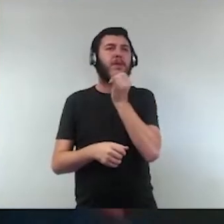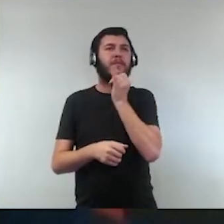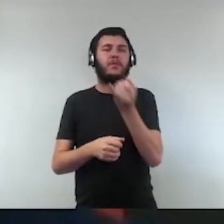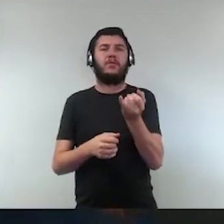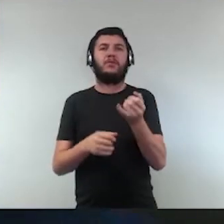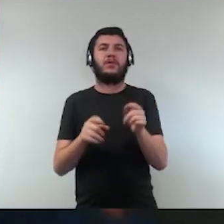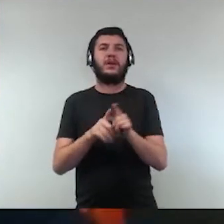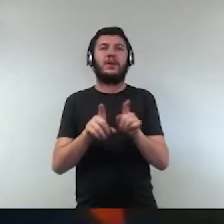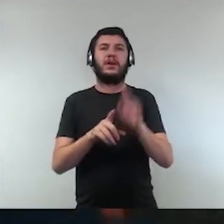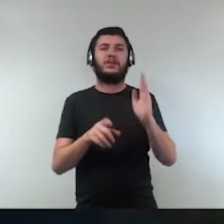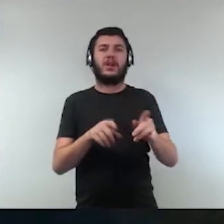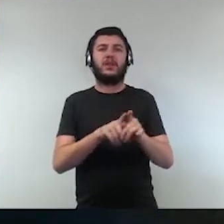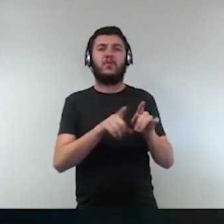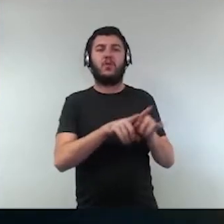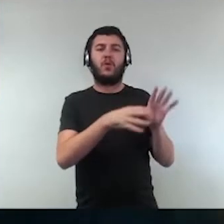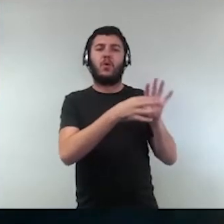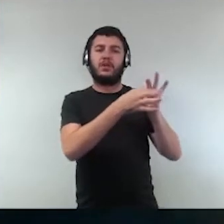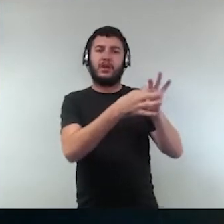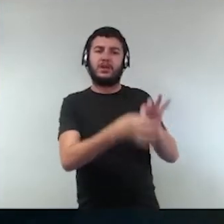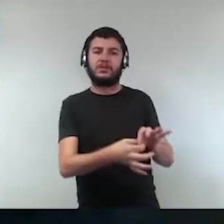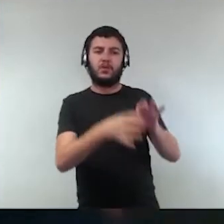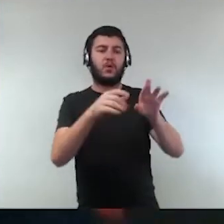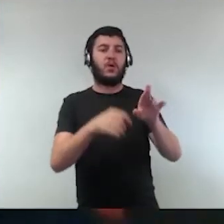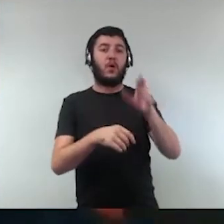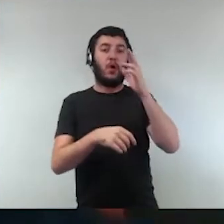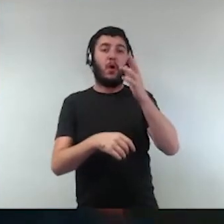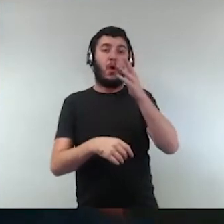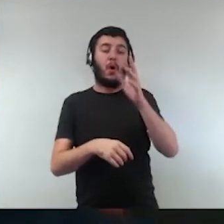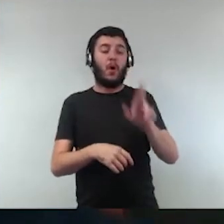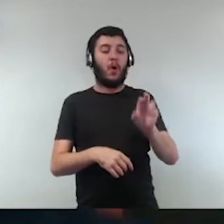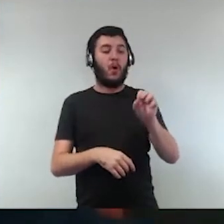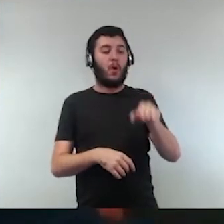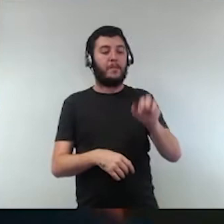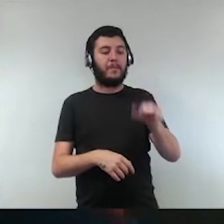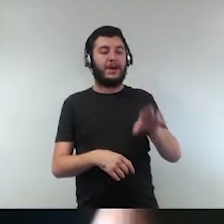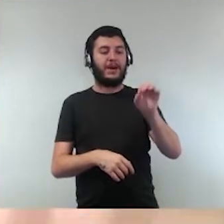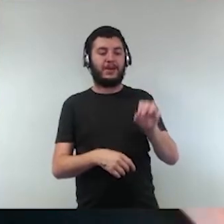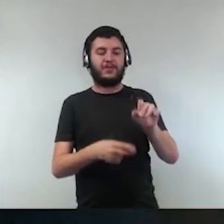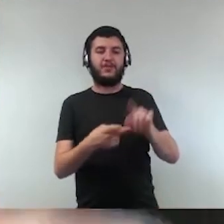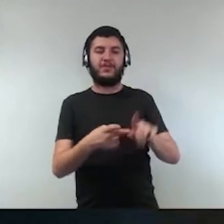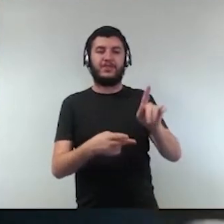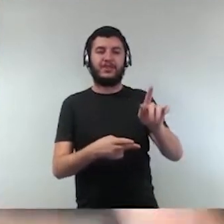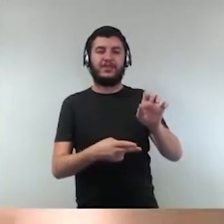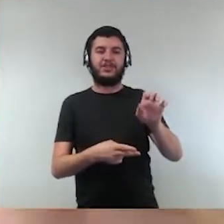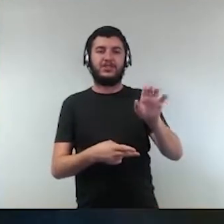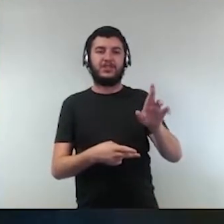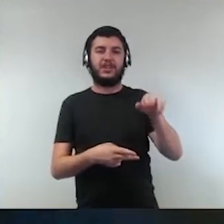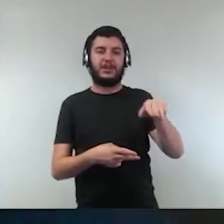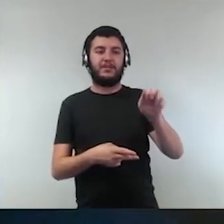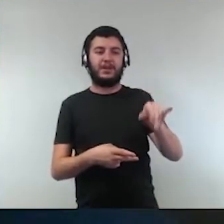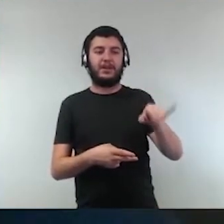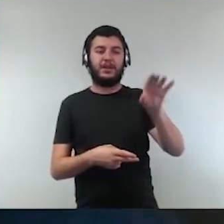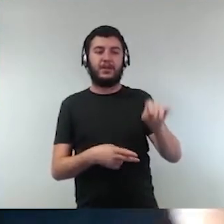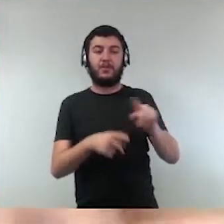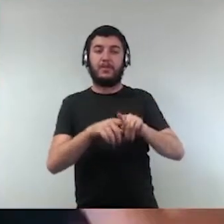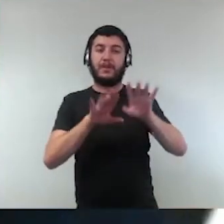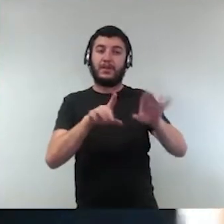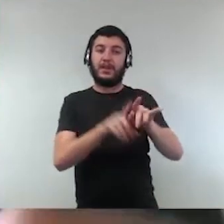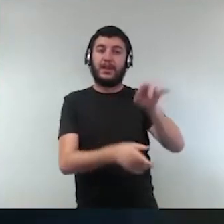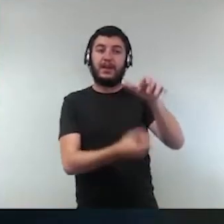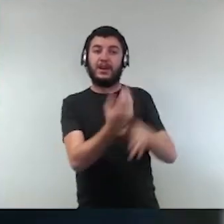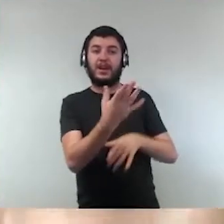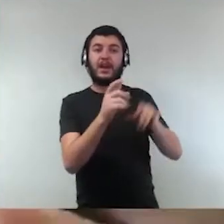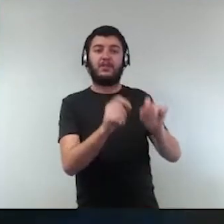romano-germânica. Foi essa flexibilidade que permitiu que se construíssem uma série de soluções